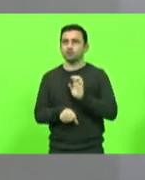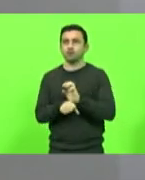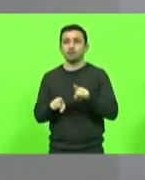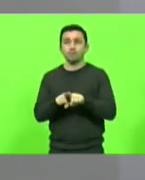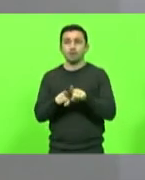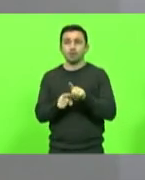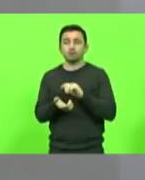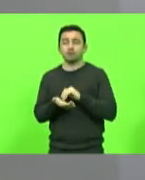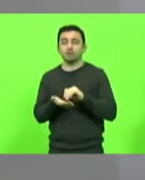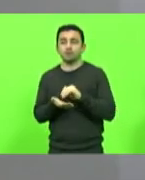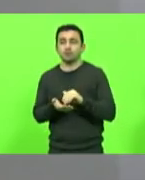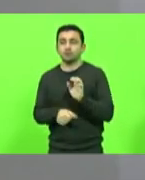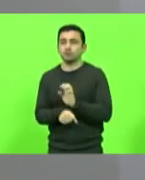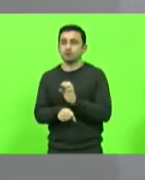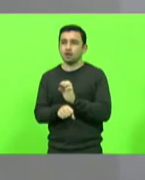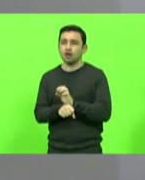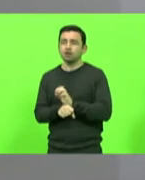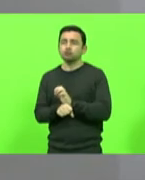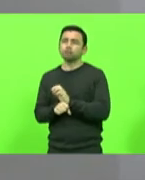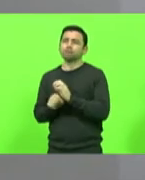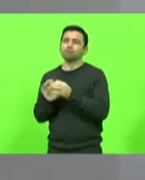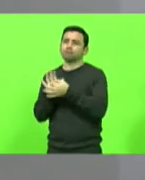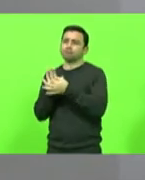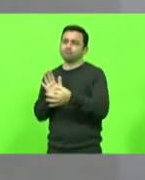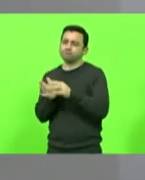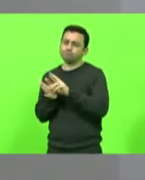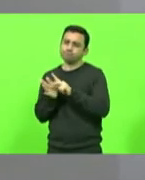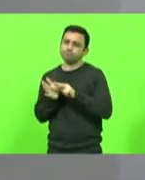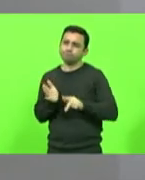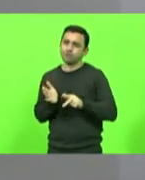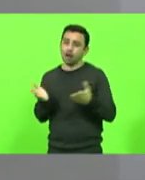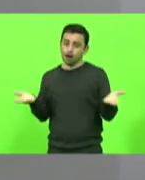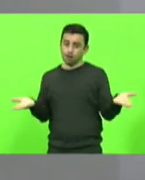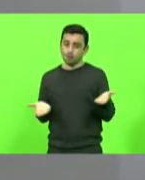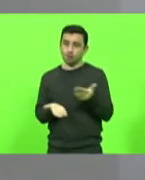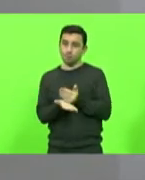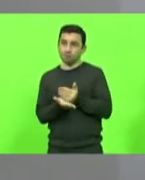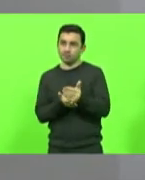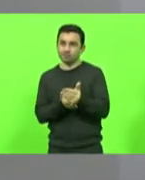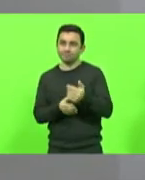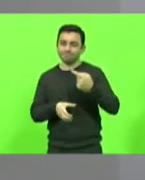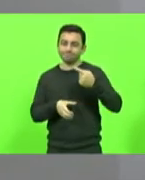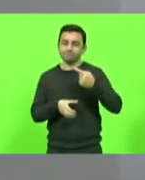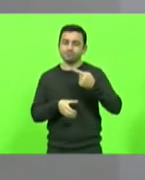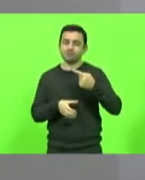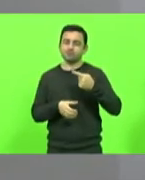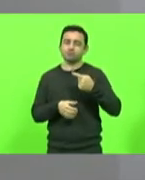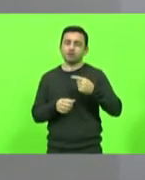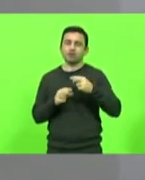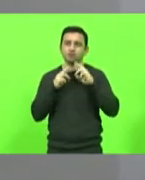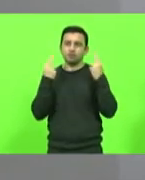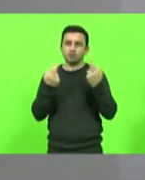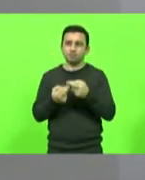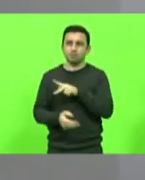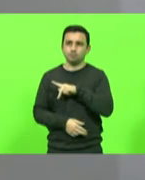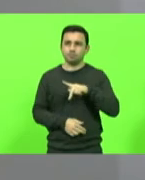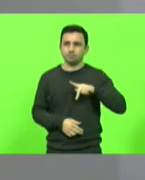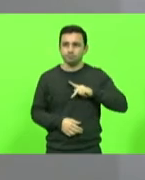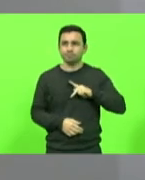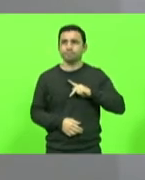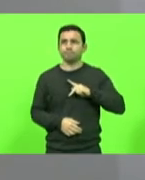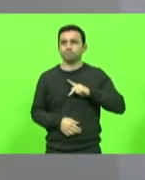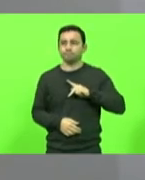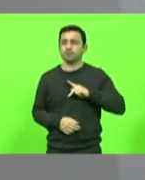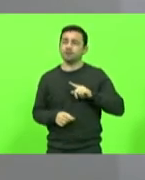as considerações que motivam esta audiência pública. Diante desta breve introdução, considerando